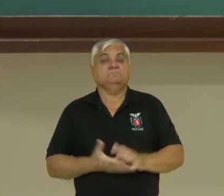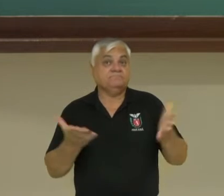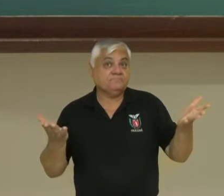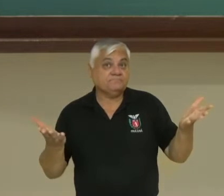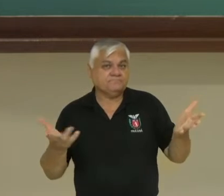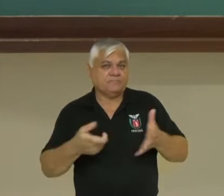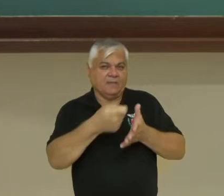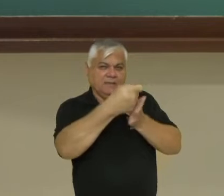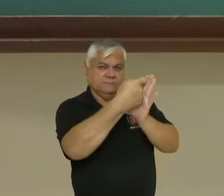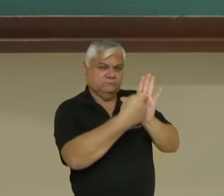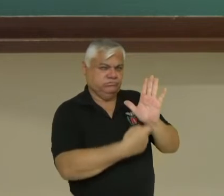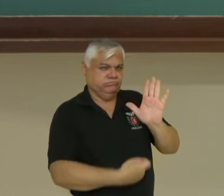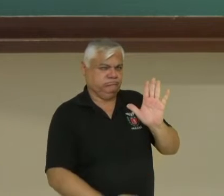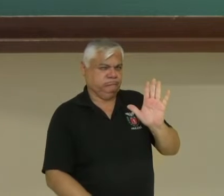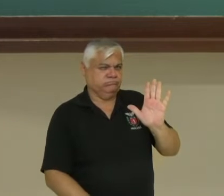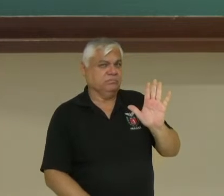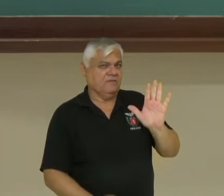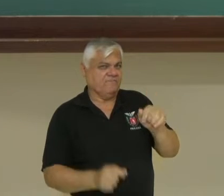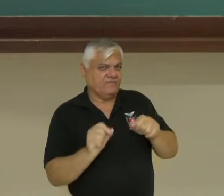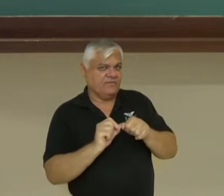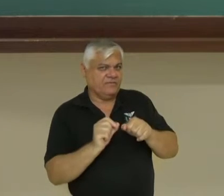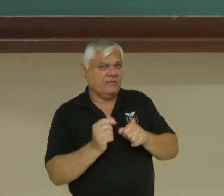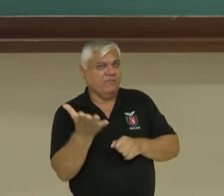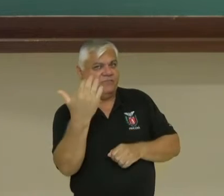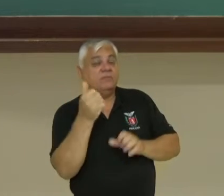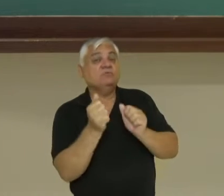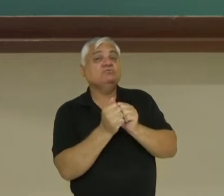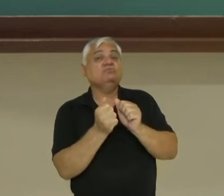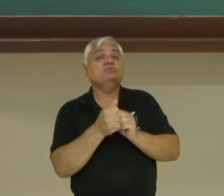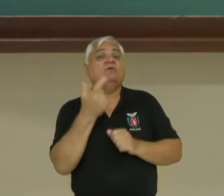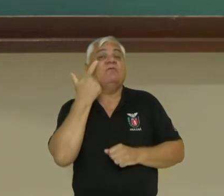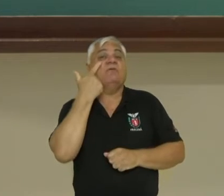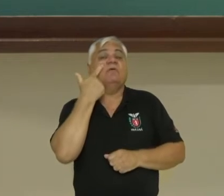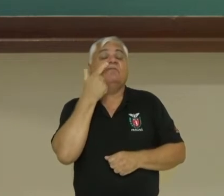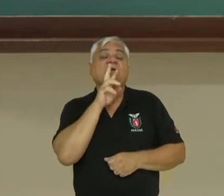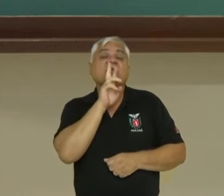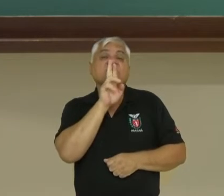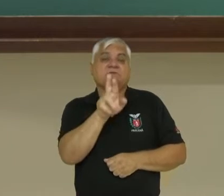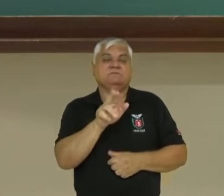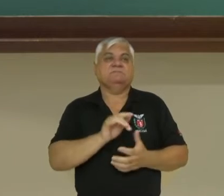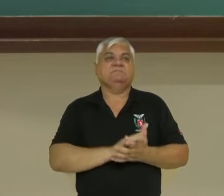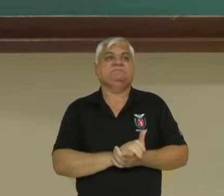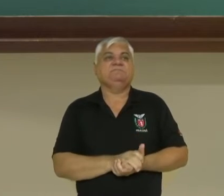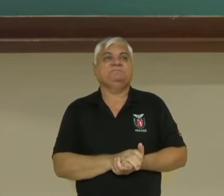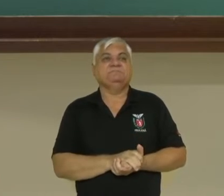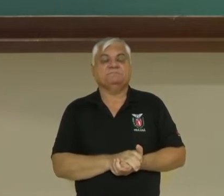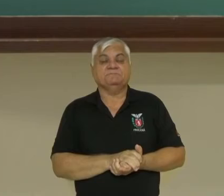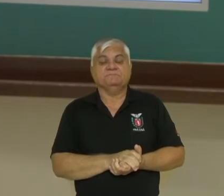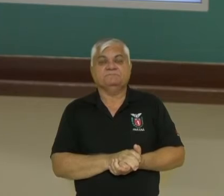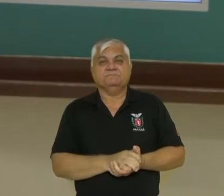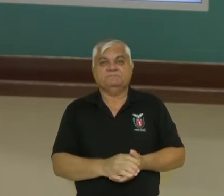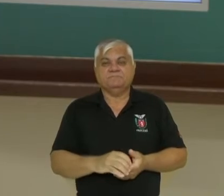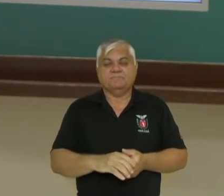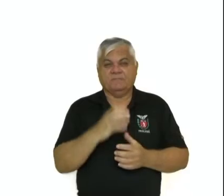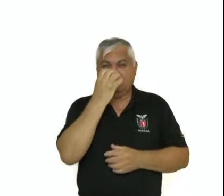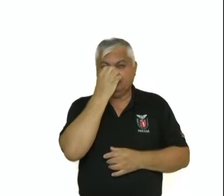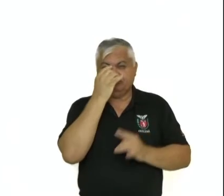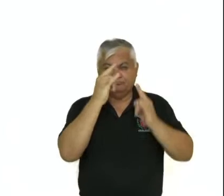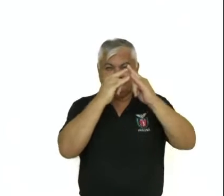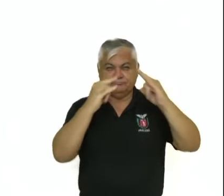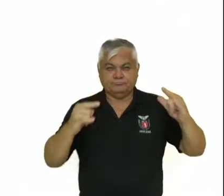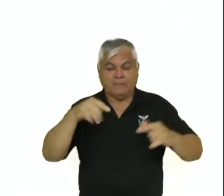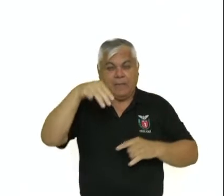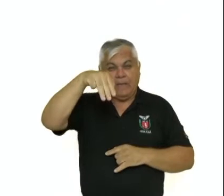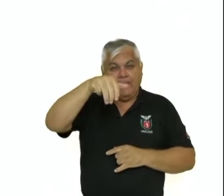E aí, capricharam na resposta? Então vamos lá juntos na sugestão da resposta, tá bom? Então o Circo Máximo é um dos mais